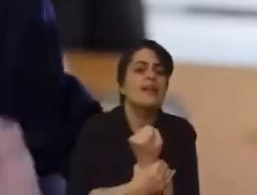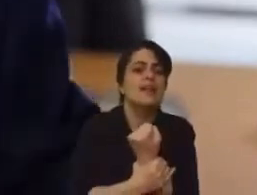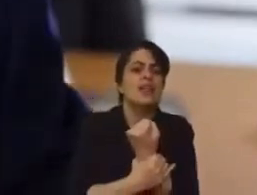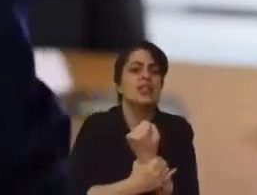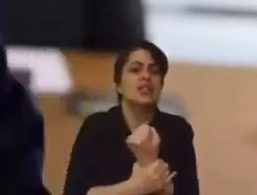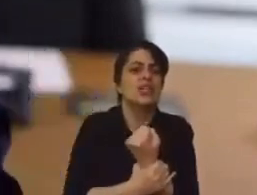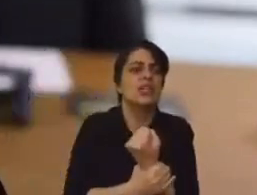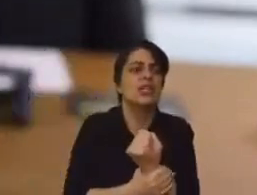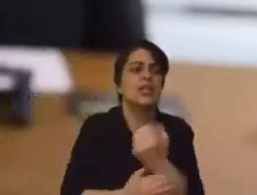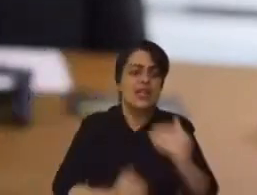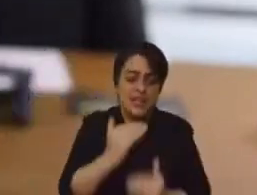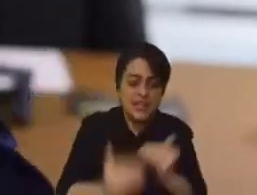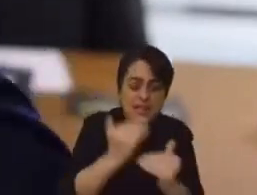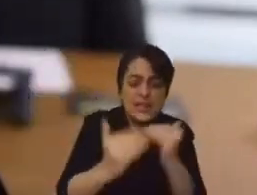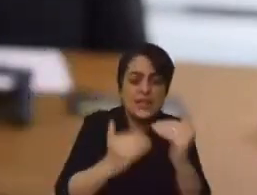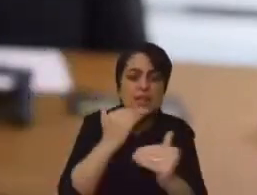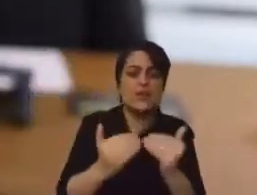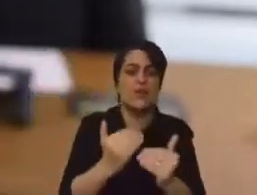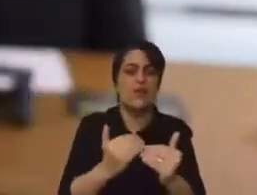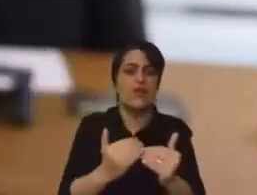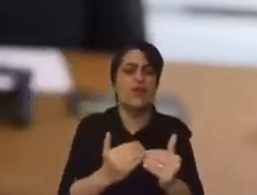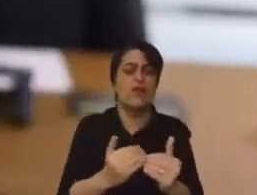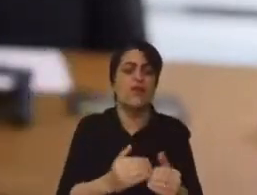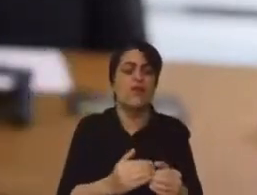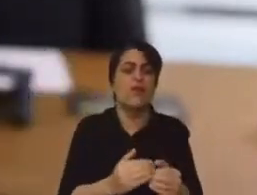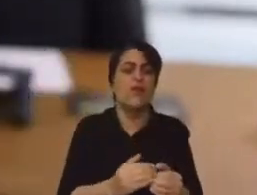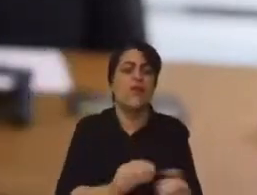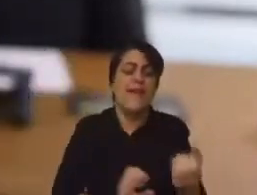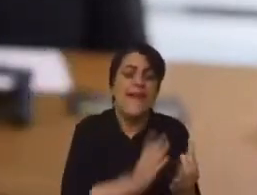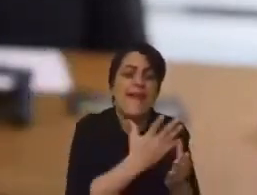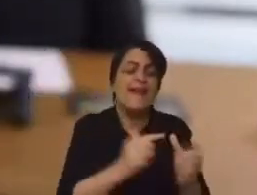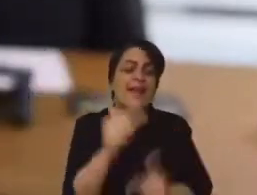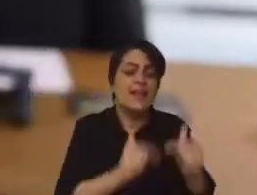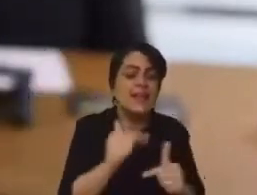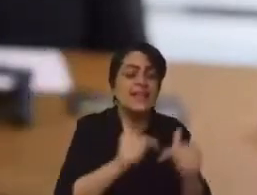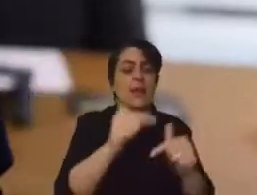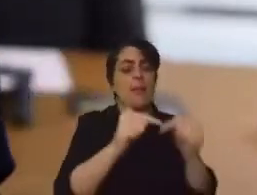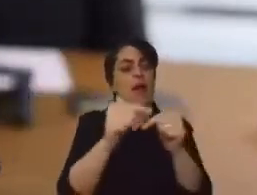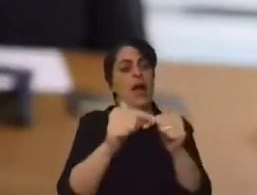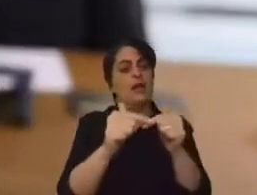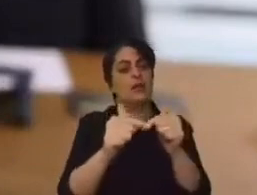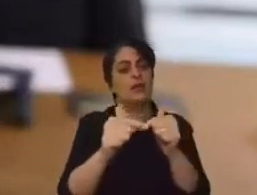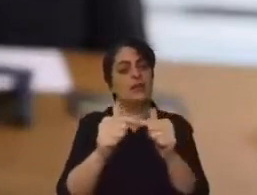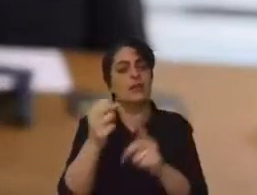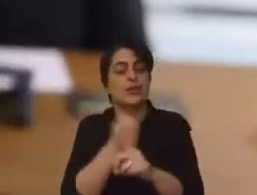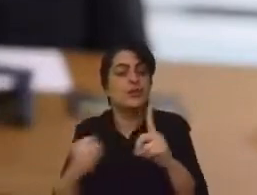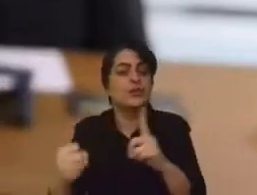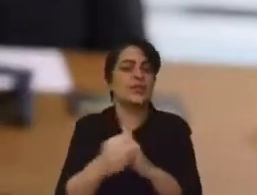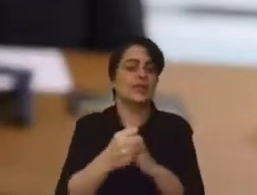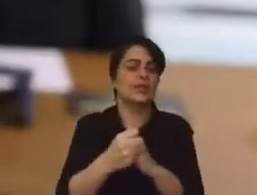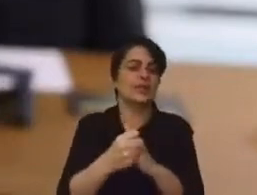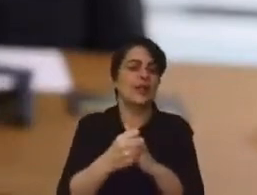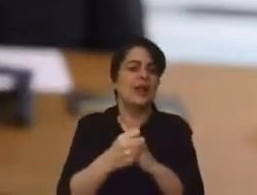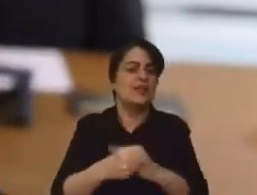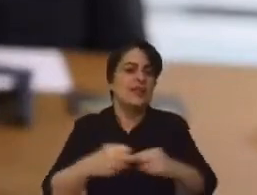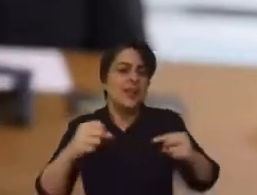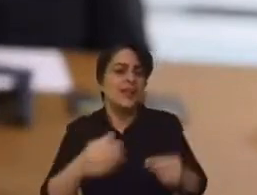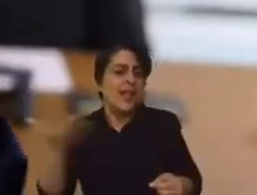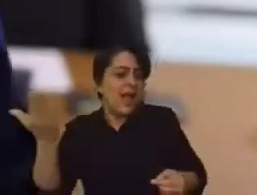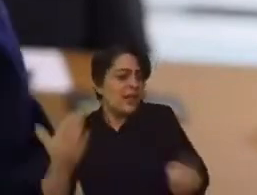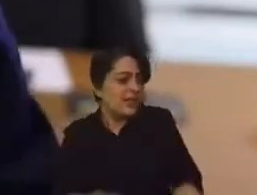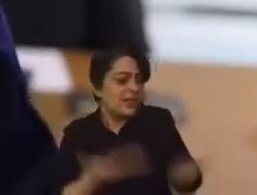gerando desenvolvimento, gerando bem-estar social, ou estimulando as empresas, fazendo obras